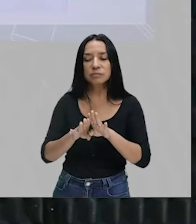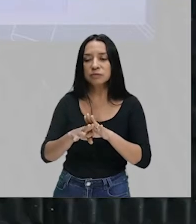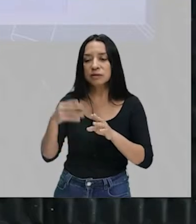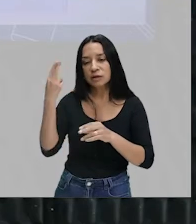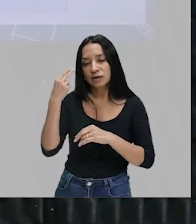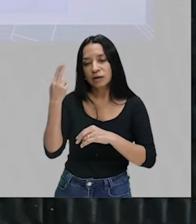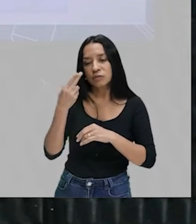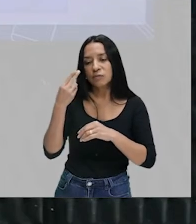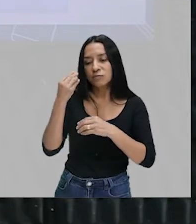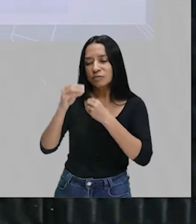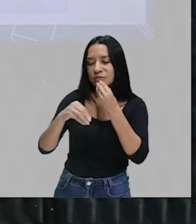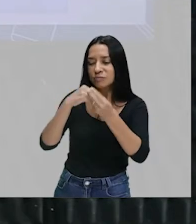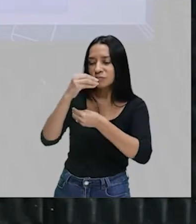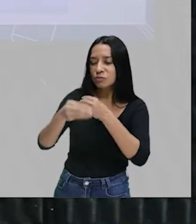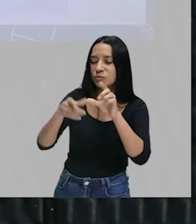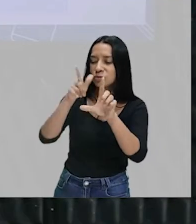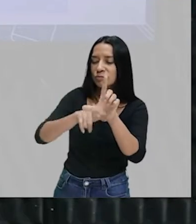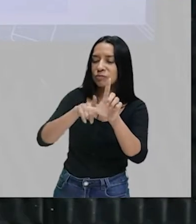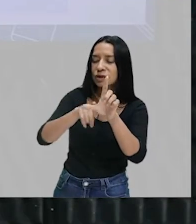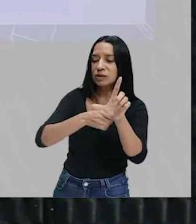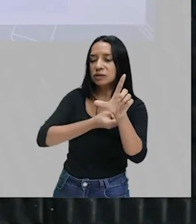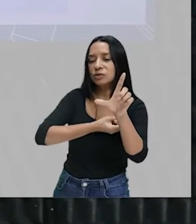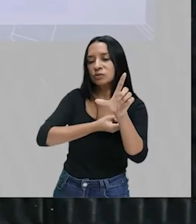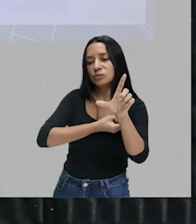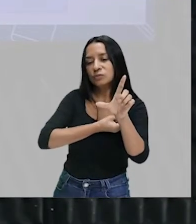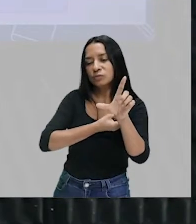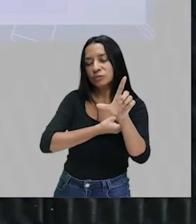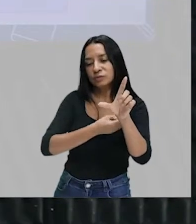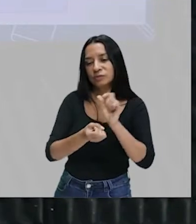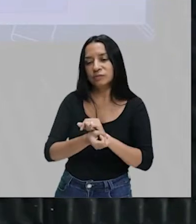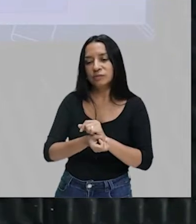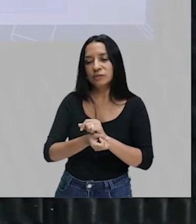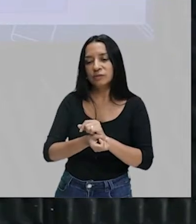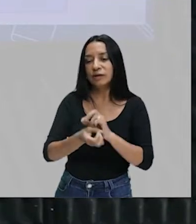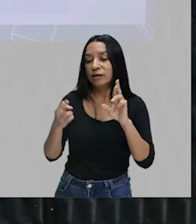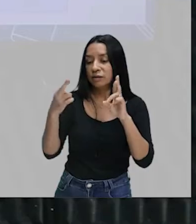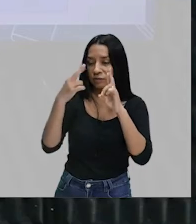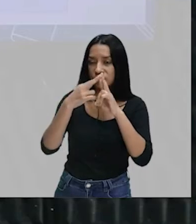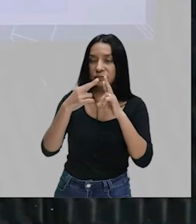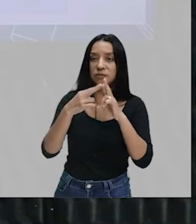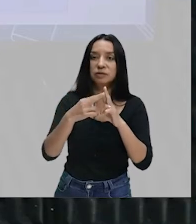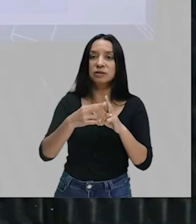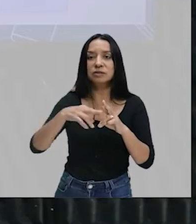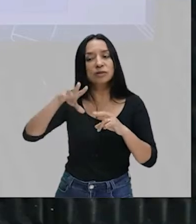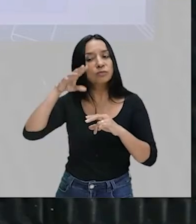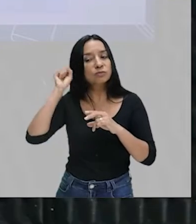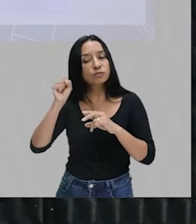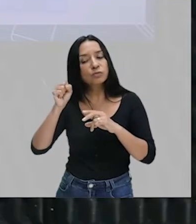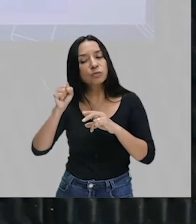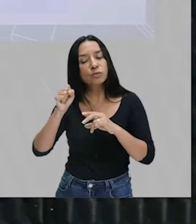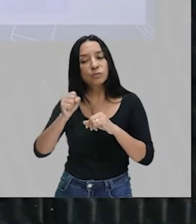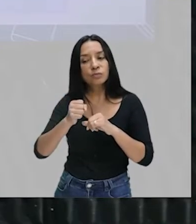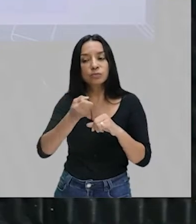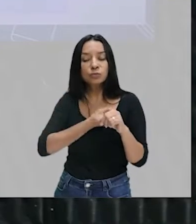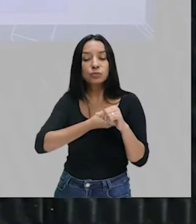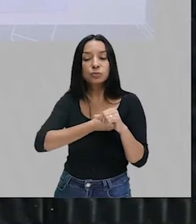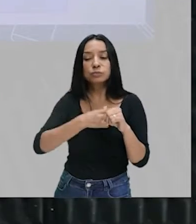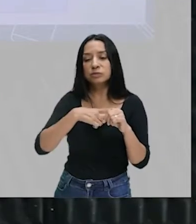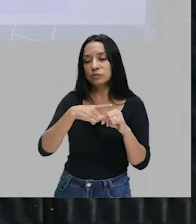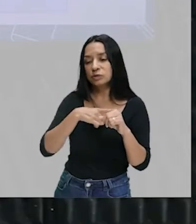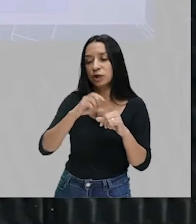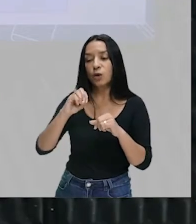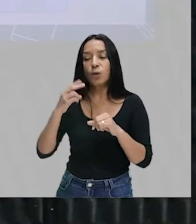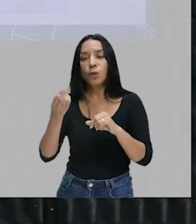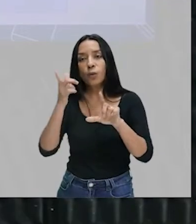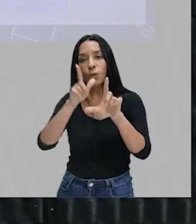misturam letras com números tá fazendo referência ao som que esses números possuem o que essas letras é